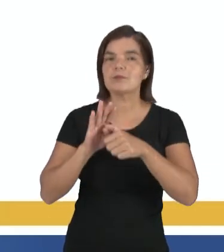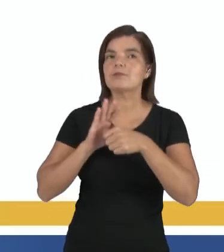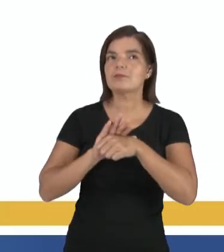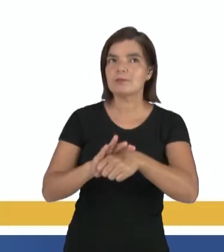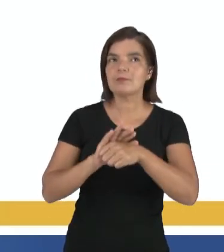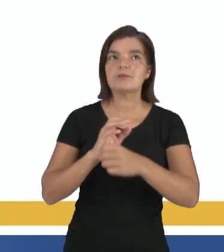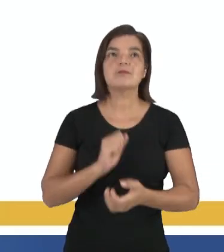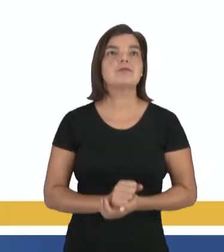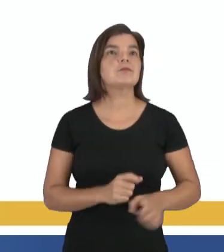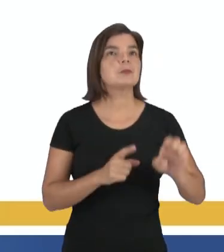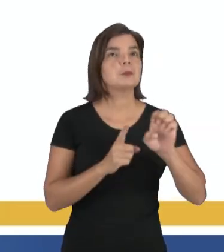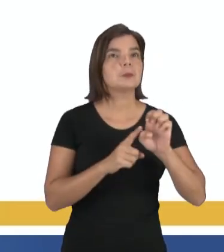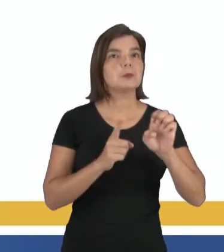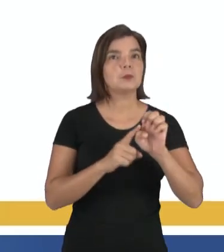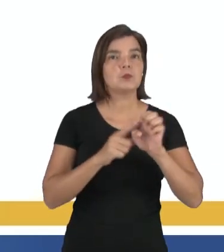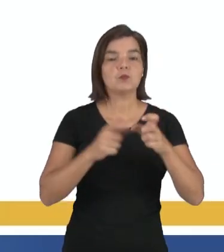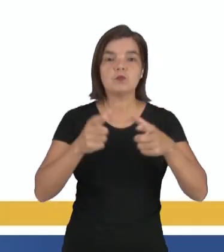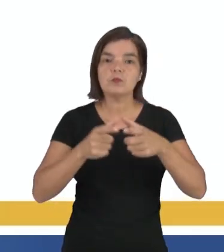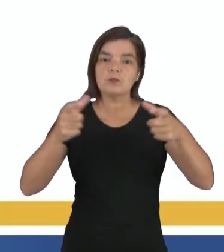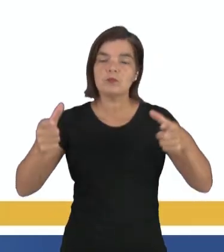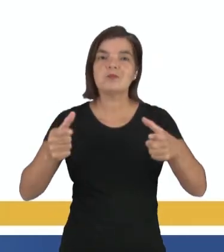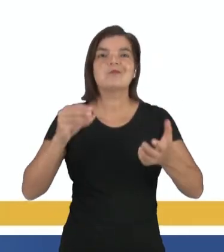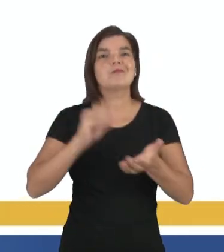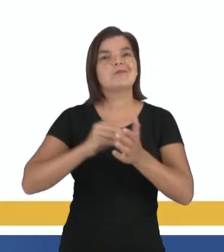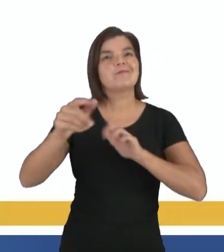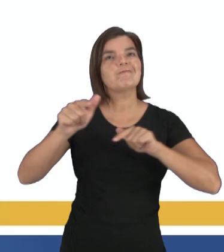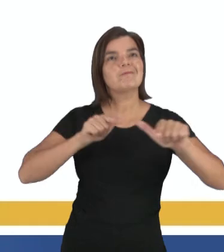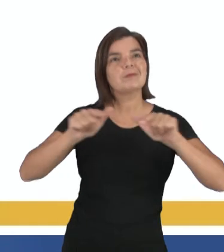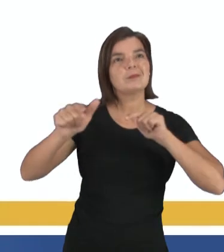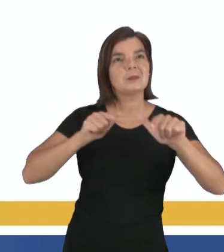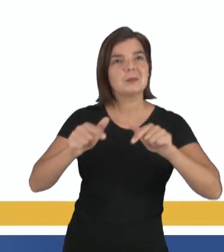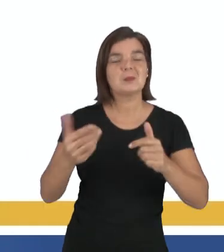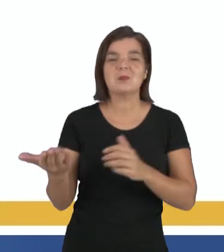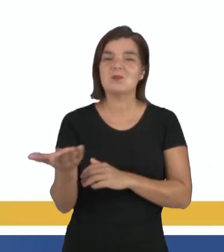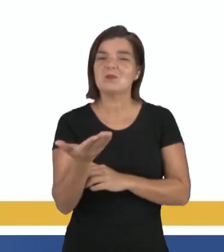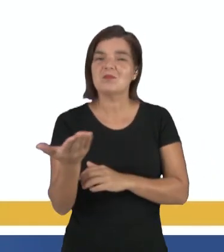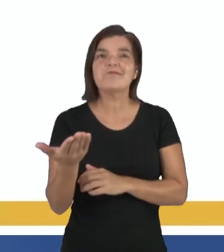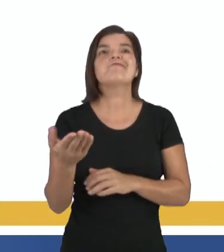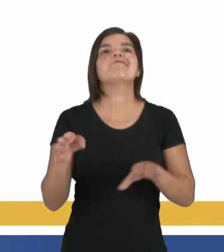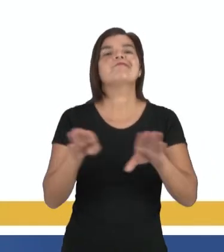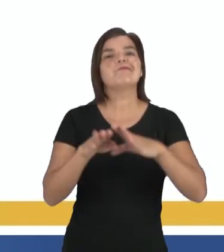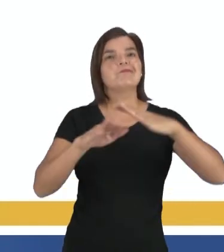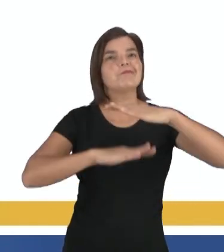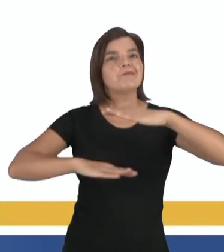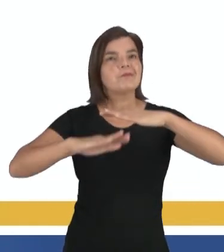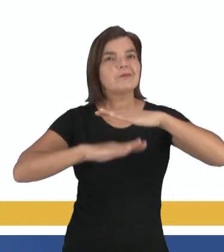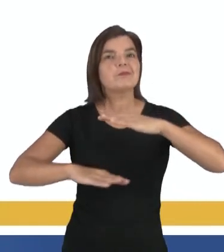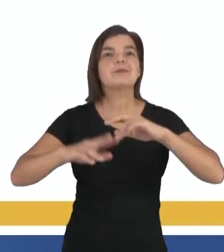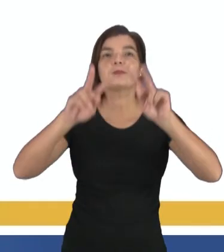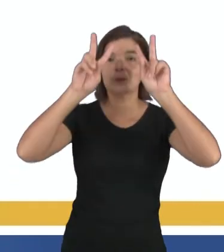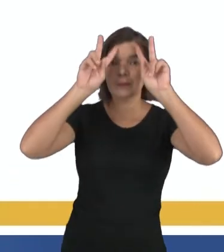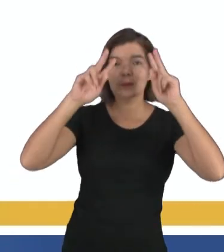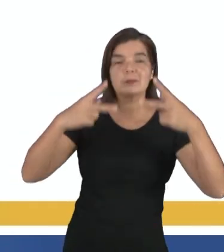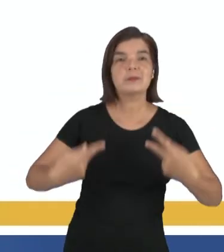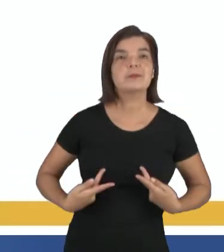e cooperação. Ou E. Pelo aumento global do desemprego que gera miséria nas nações de baixo índice de desenvolvimento